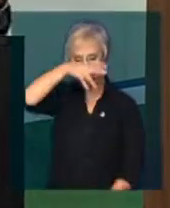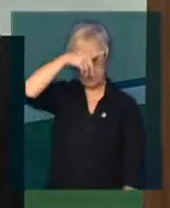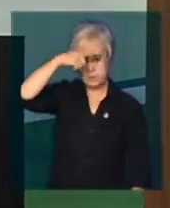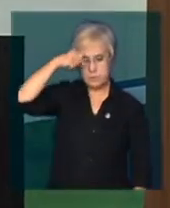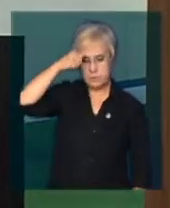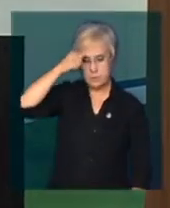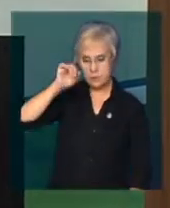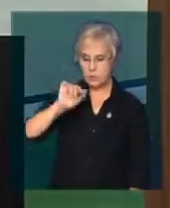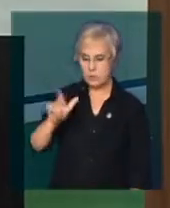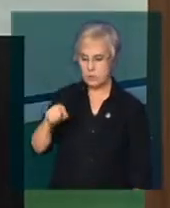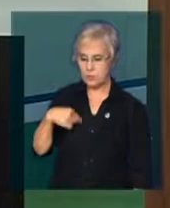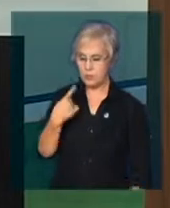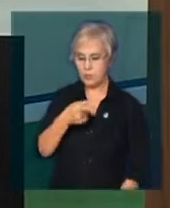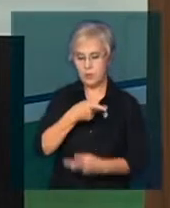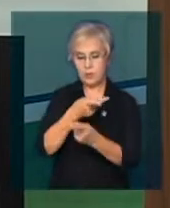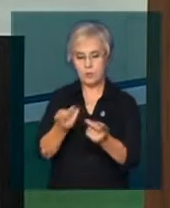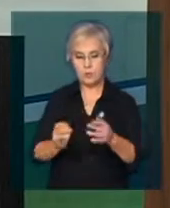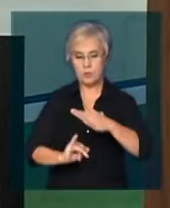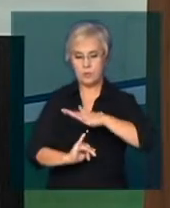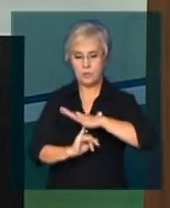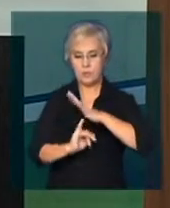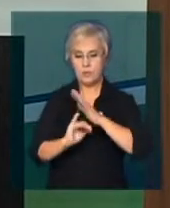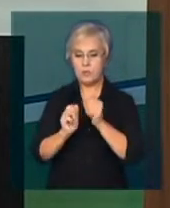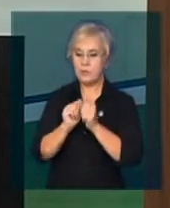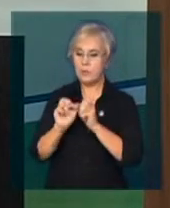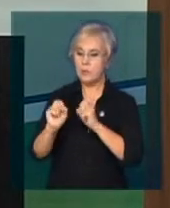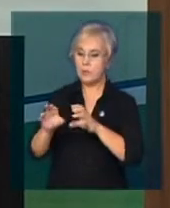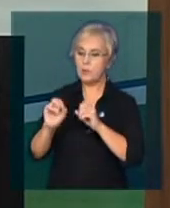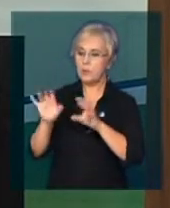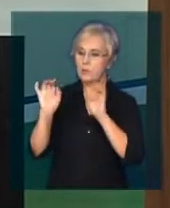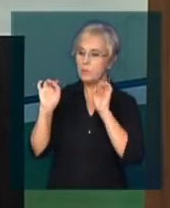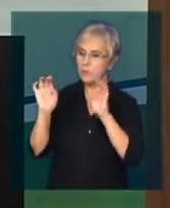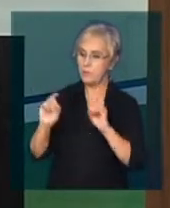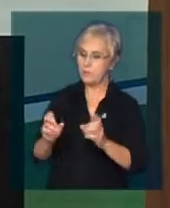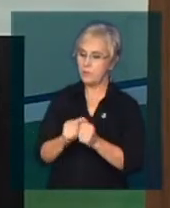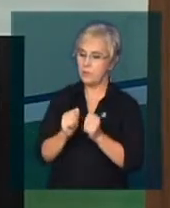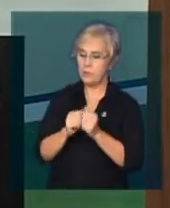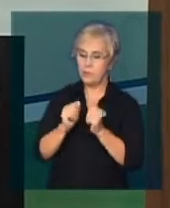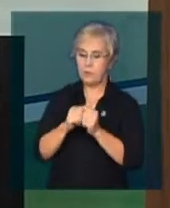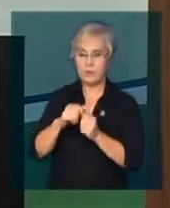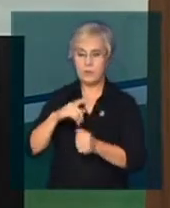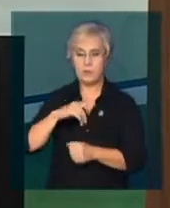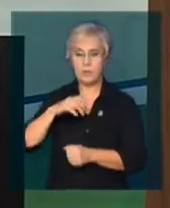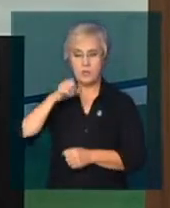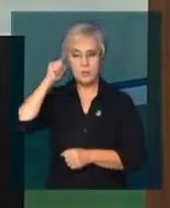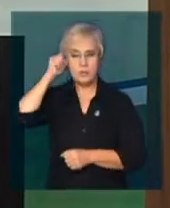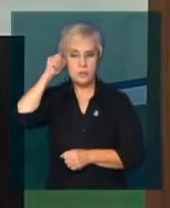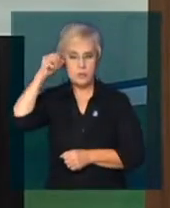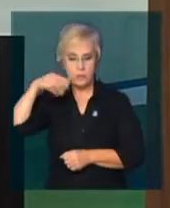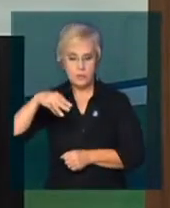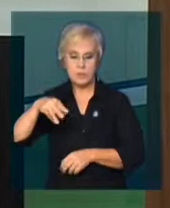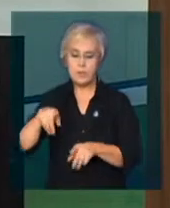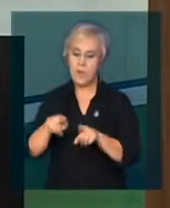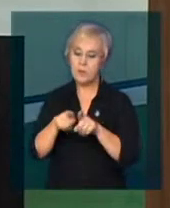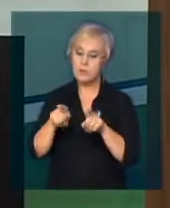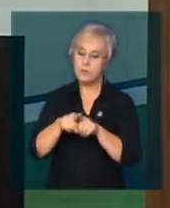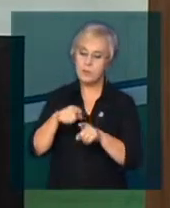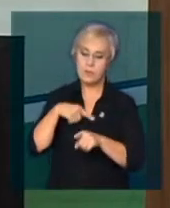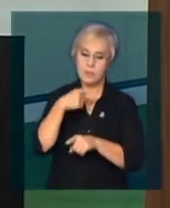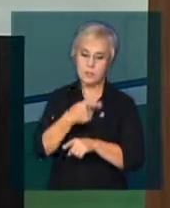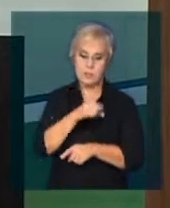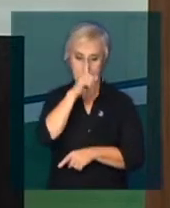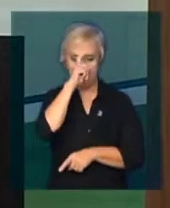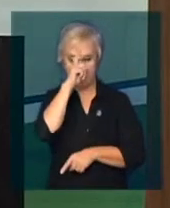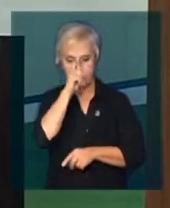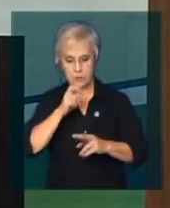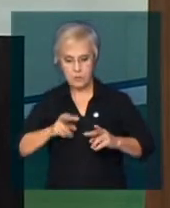nós visitamos uma instituição que trata educação especial de síndrome de Down, como nós tivemos aqui no Hospital do